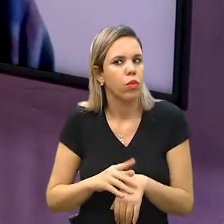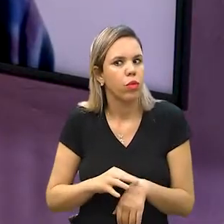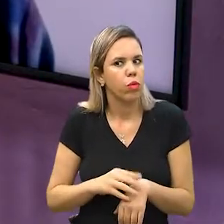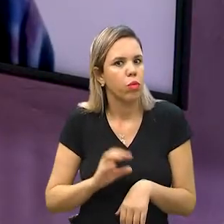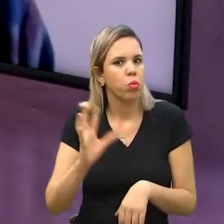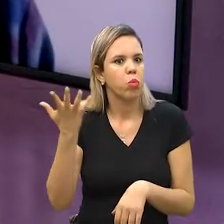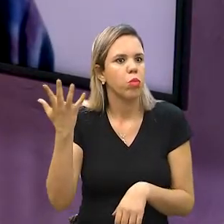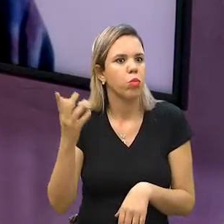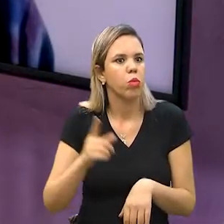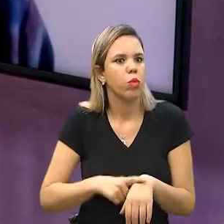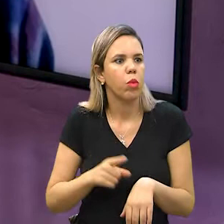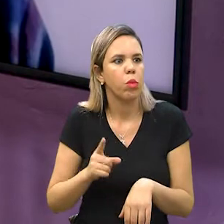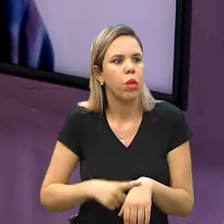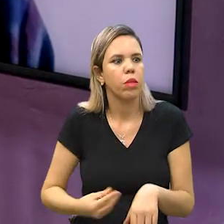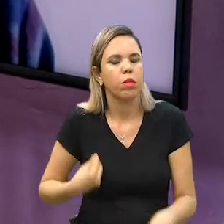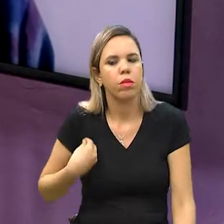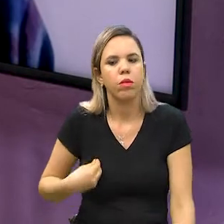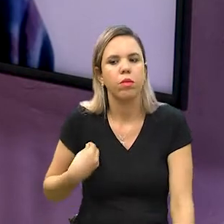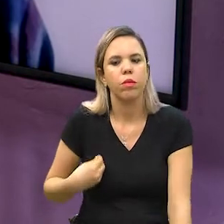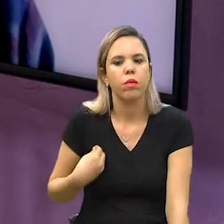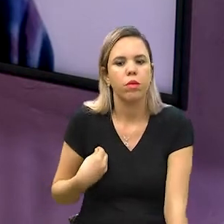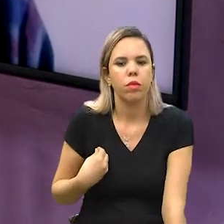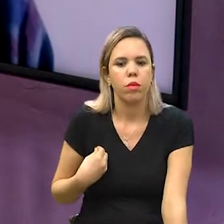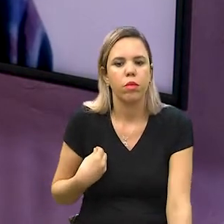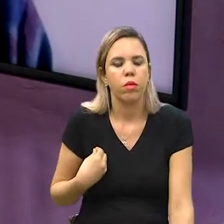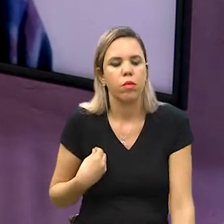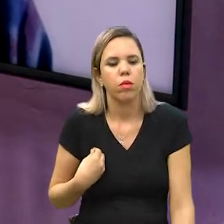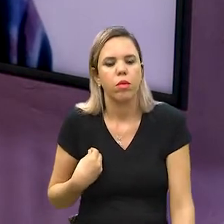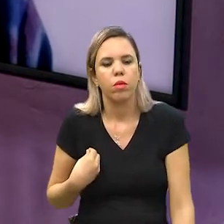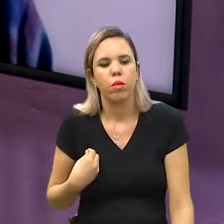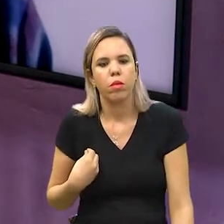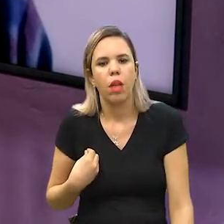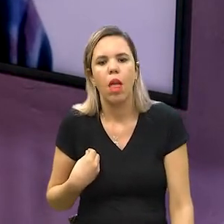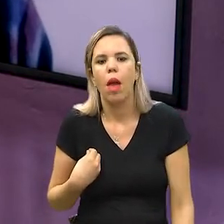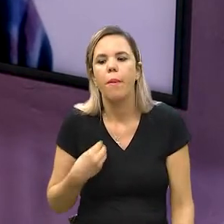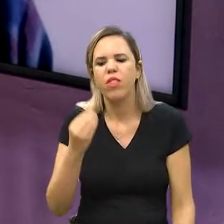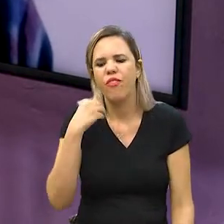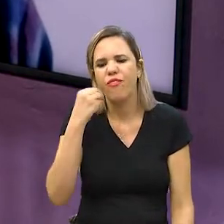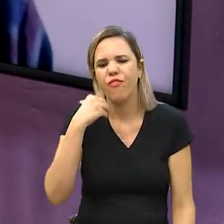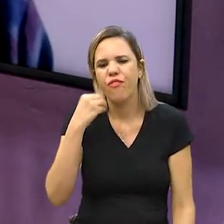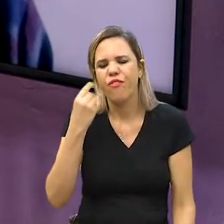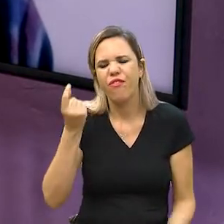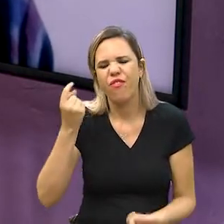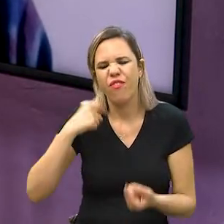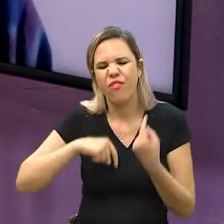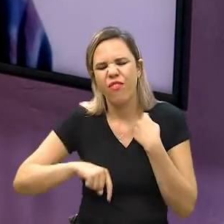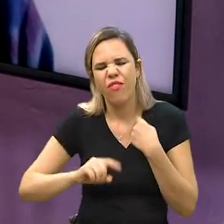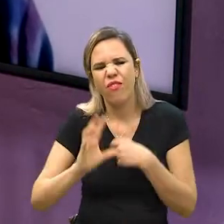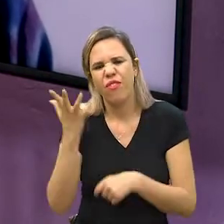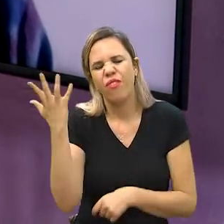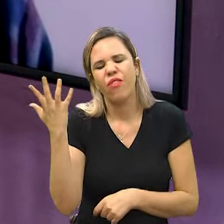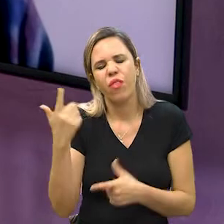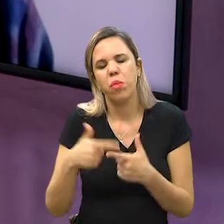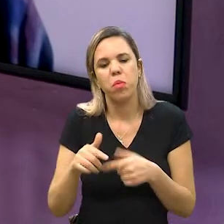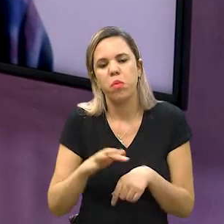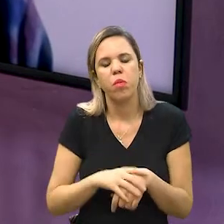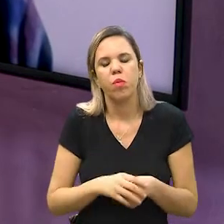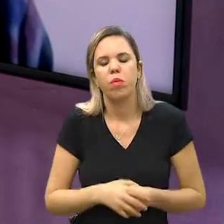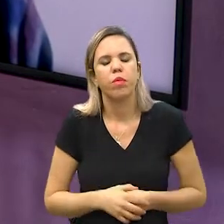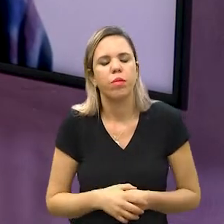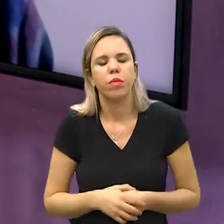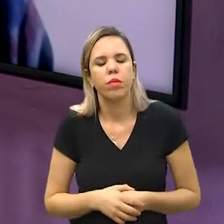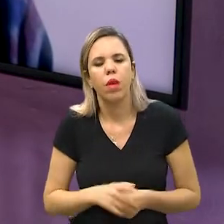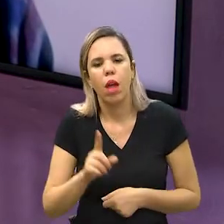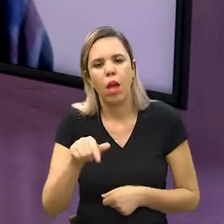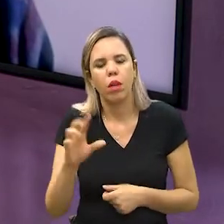uma doença que surge em algum momento da vida. Caiu a imunidade, de repente surgem aí os